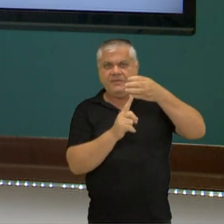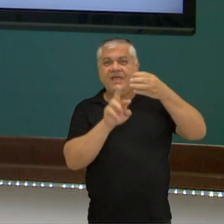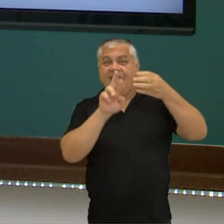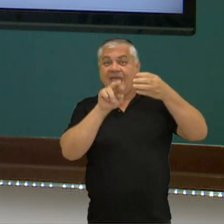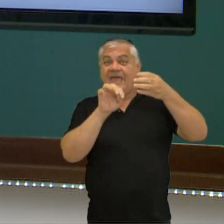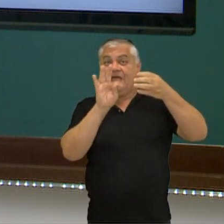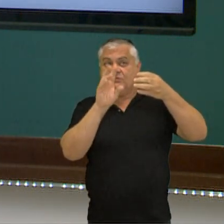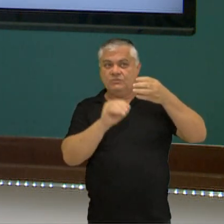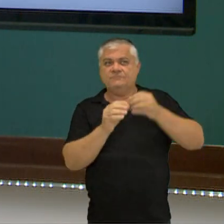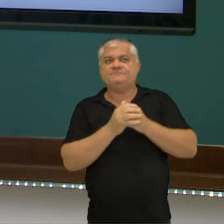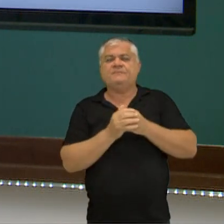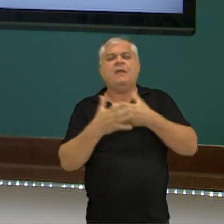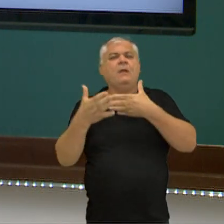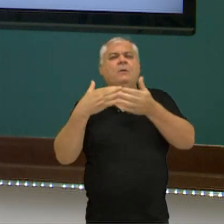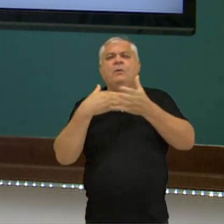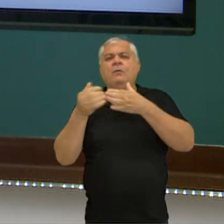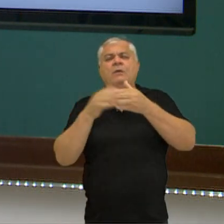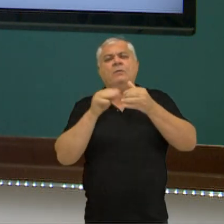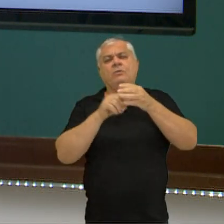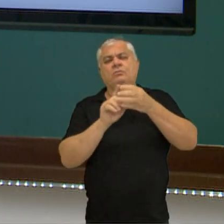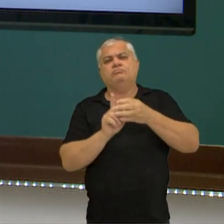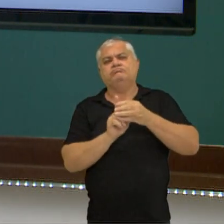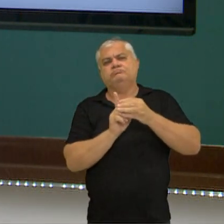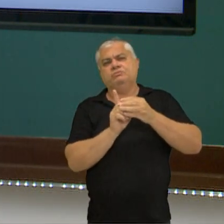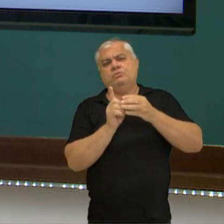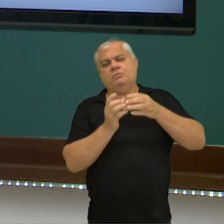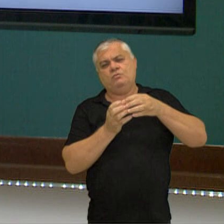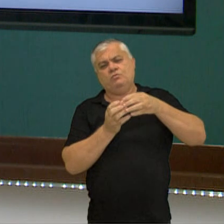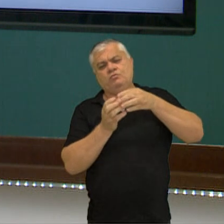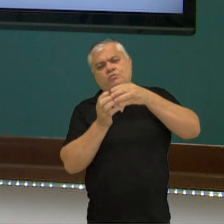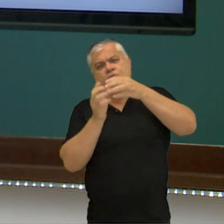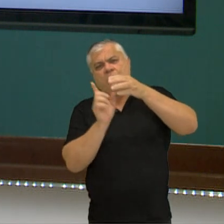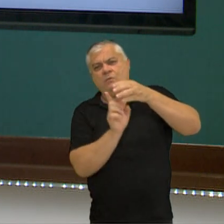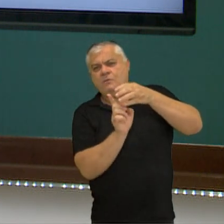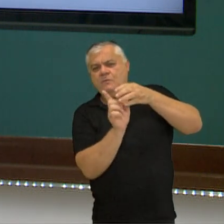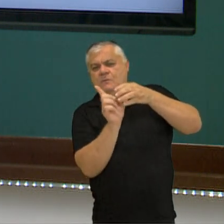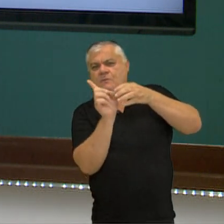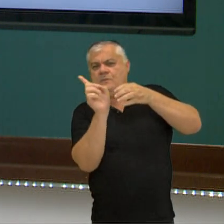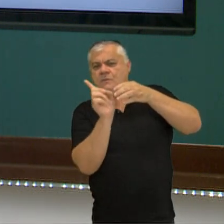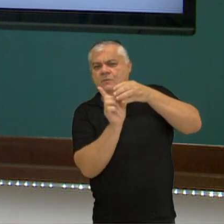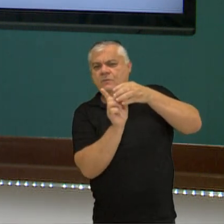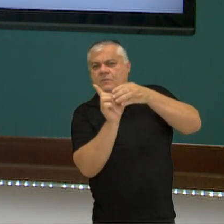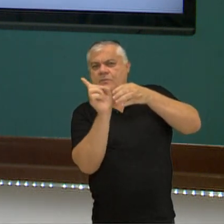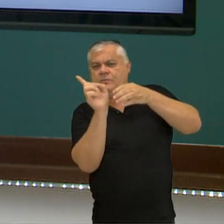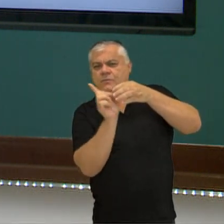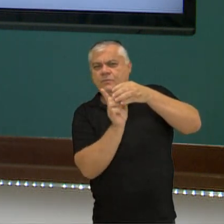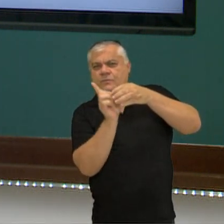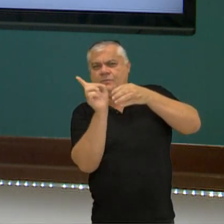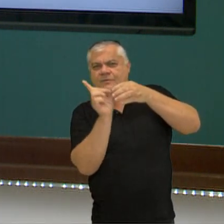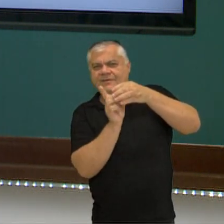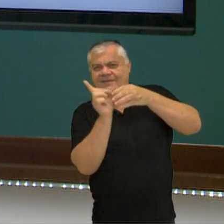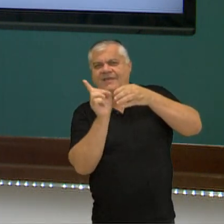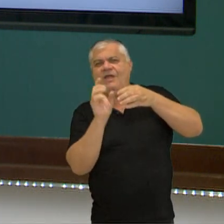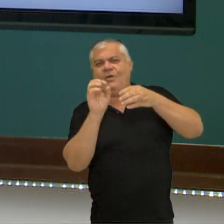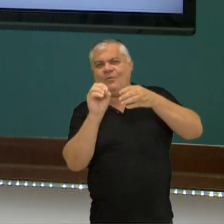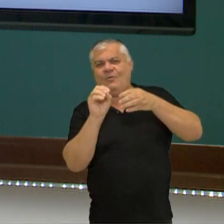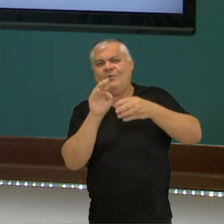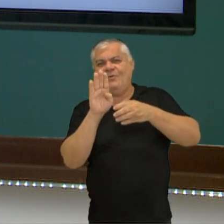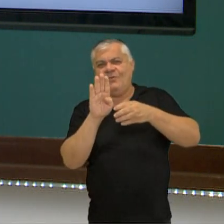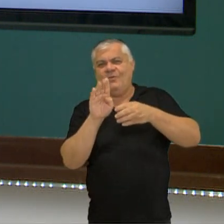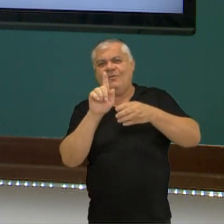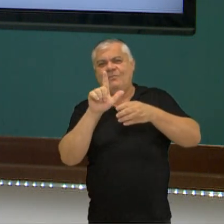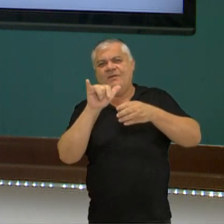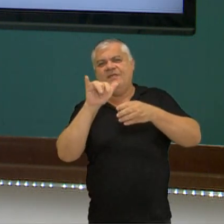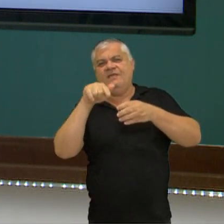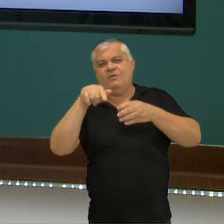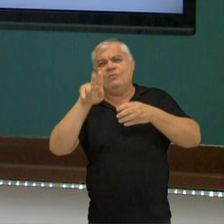reto. Qualquer outra inclinação que não seja 90 graus, nós chamamos de cilindro oblíquo.